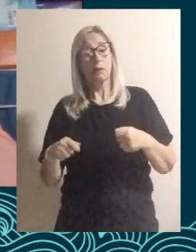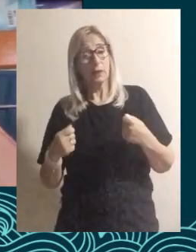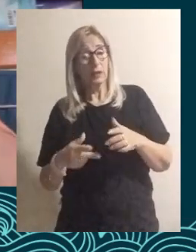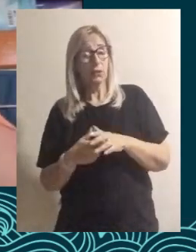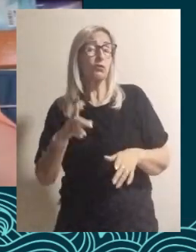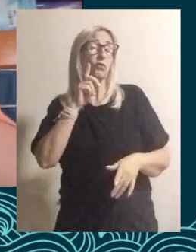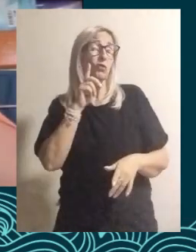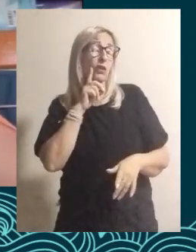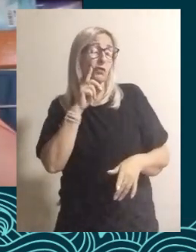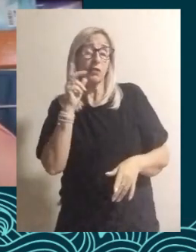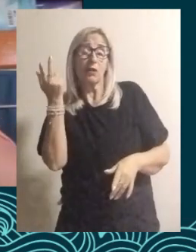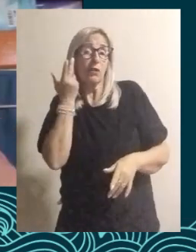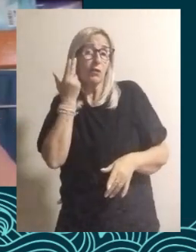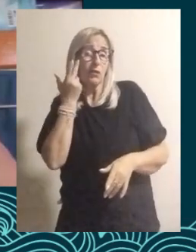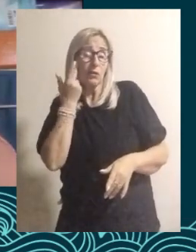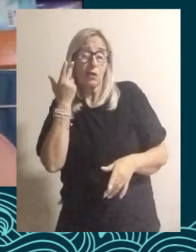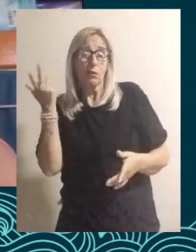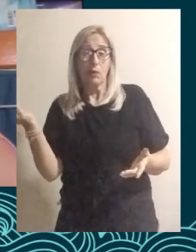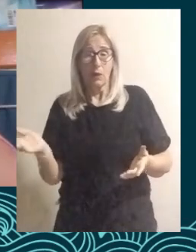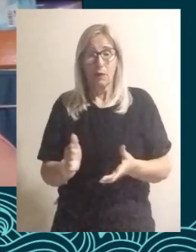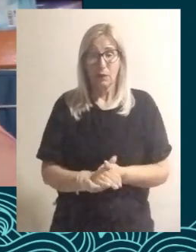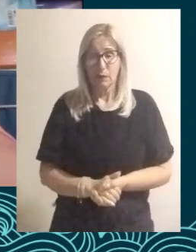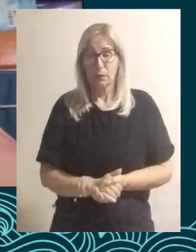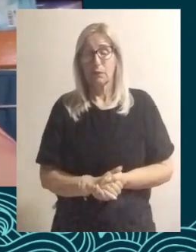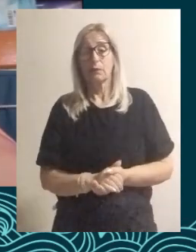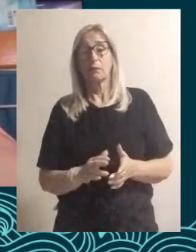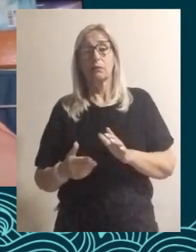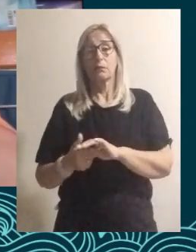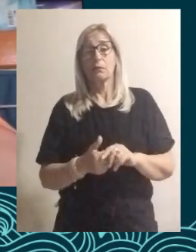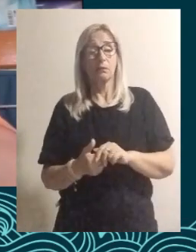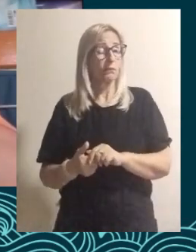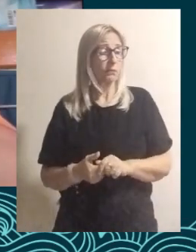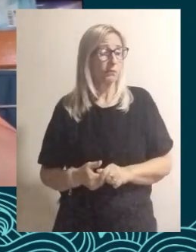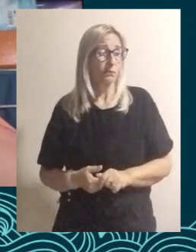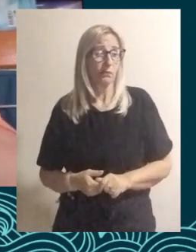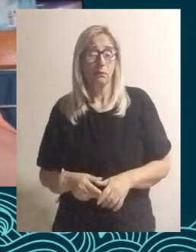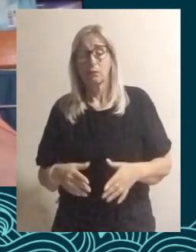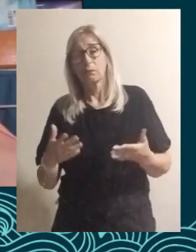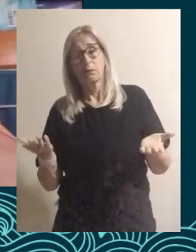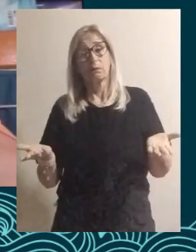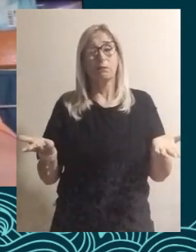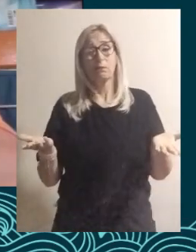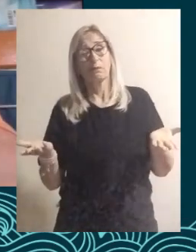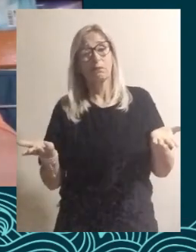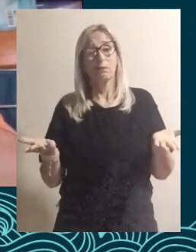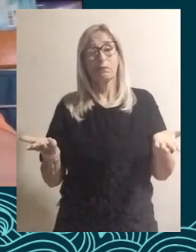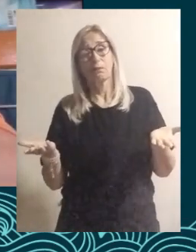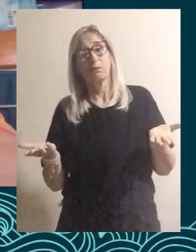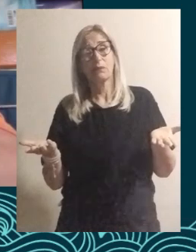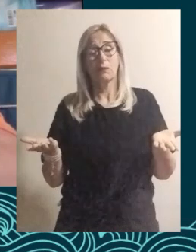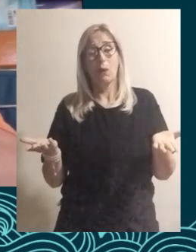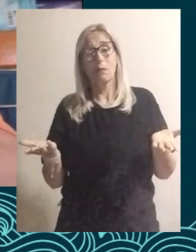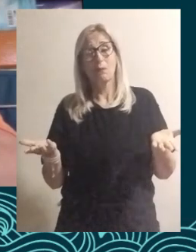esses deslocamentos do dia a dia, mas também deslocamentos que a gente faz, talvez